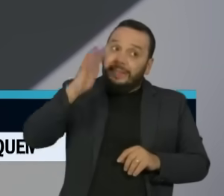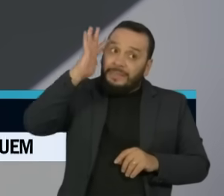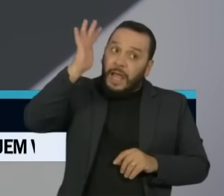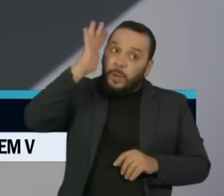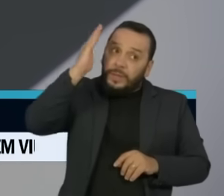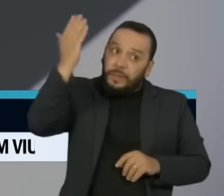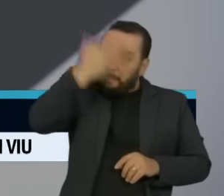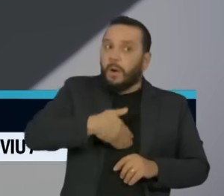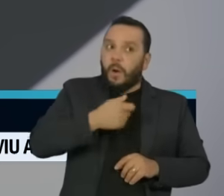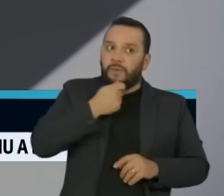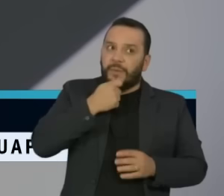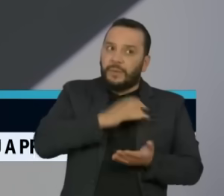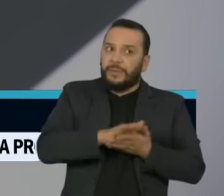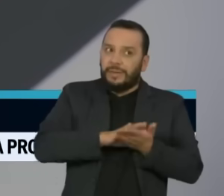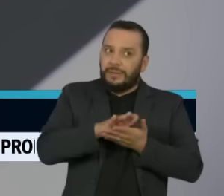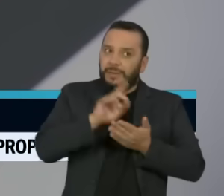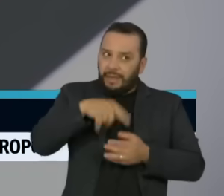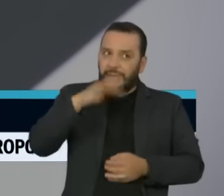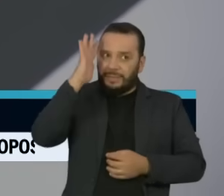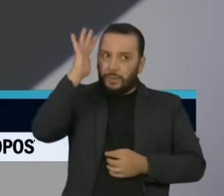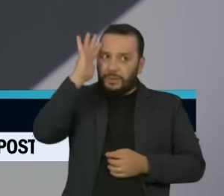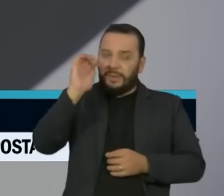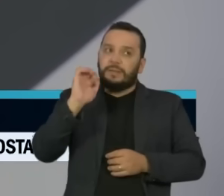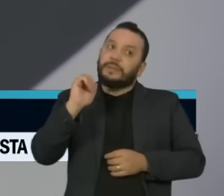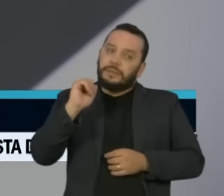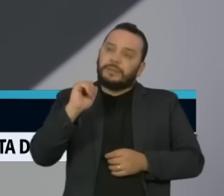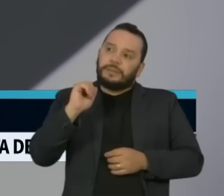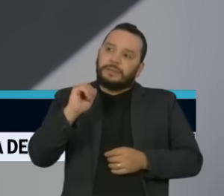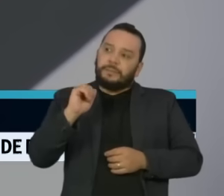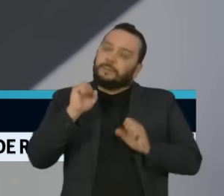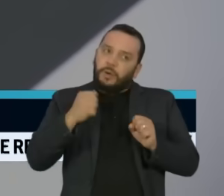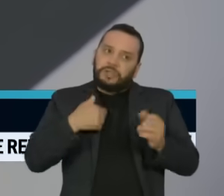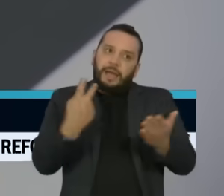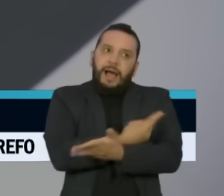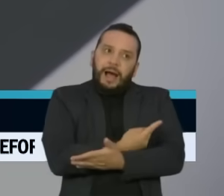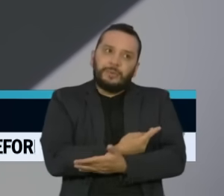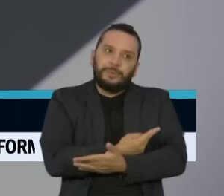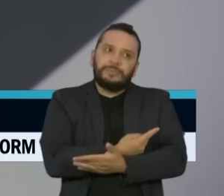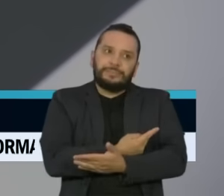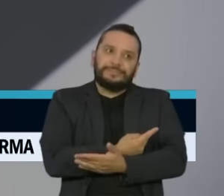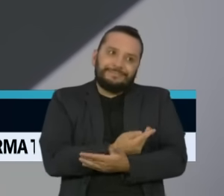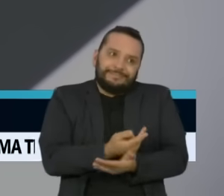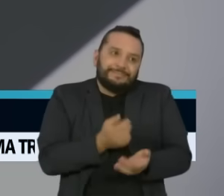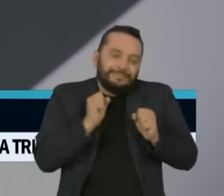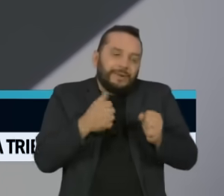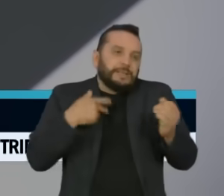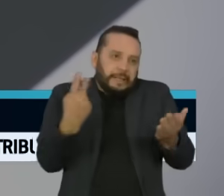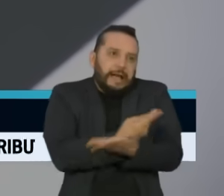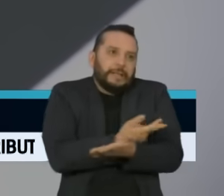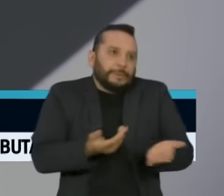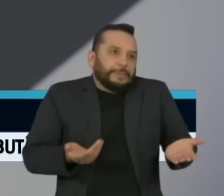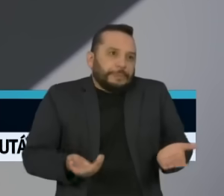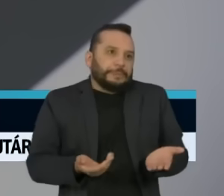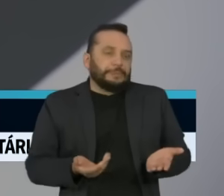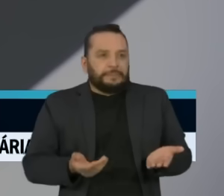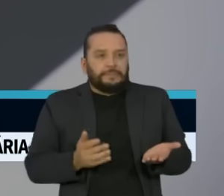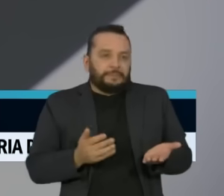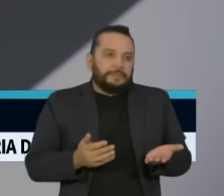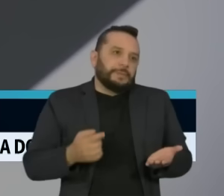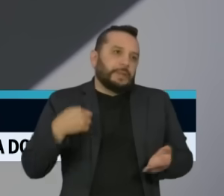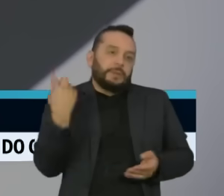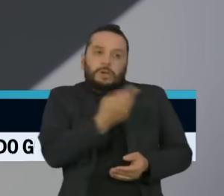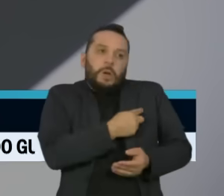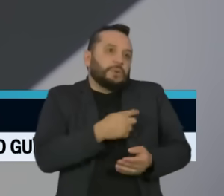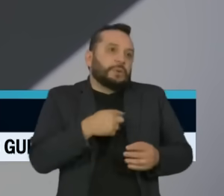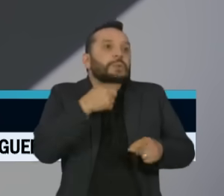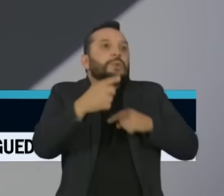já tivemos modelos que erraram para cima, erraram para baixo, né? E esse nível de incerteza